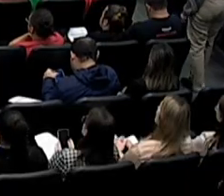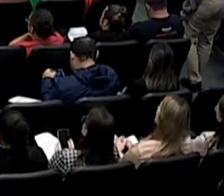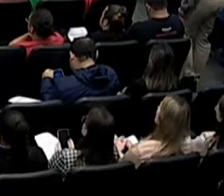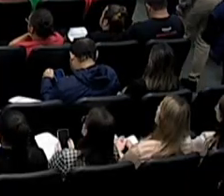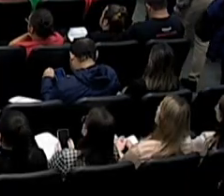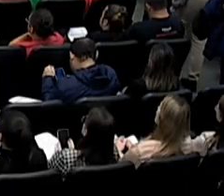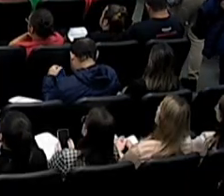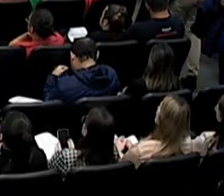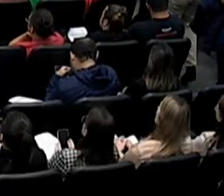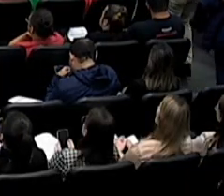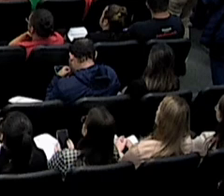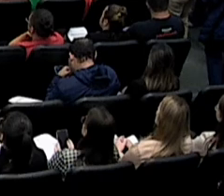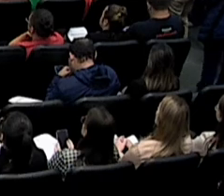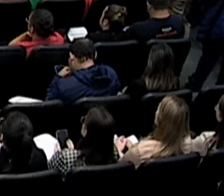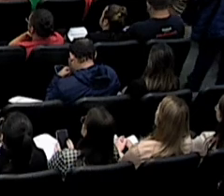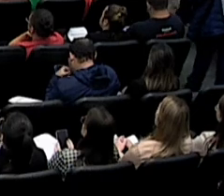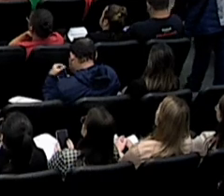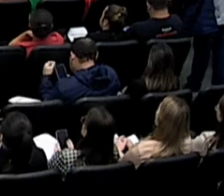de Lucas Fontalvo.